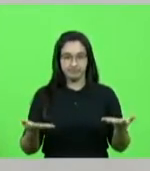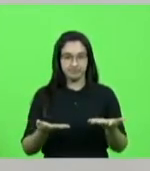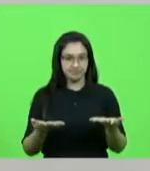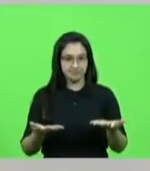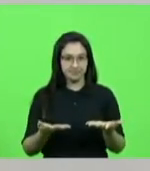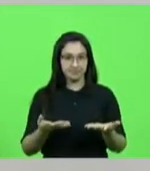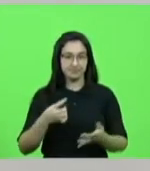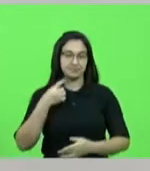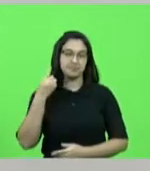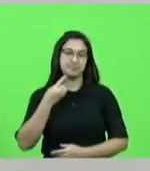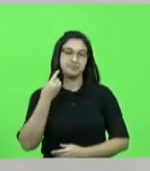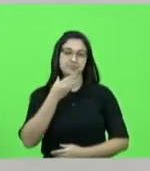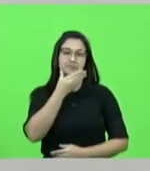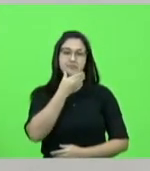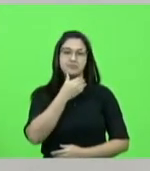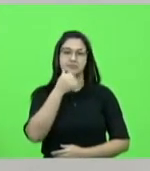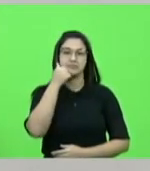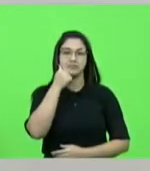senhores deputados,